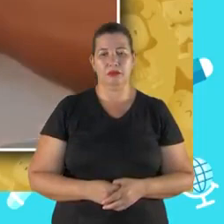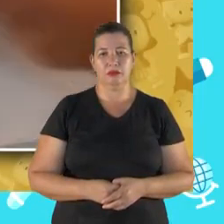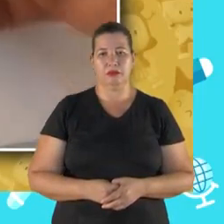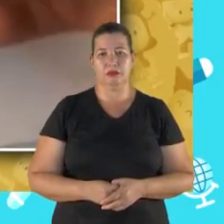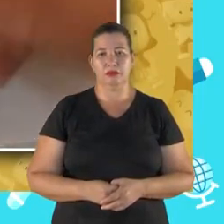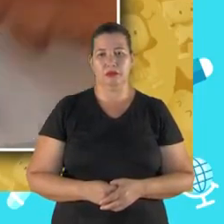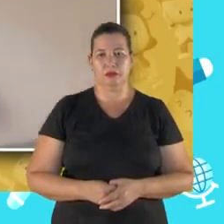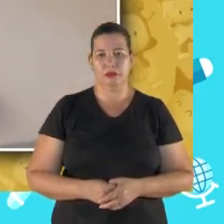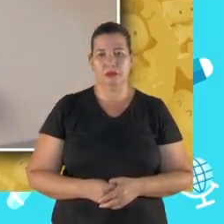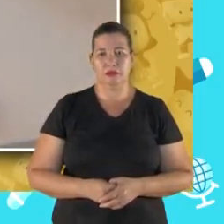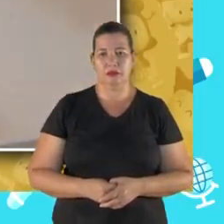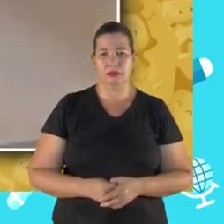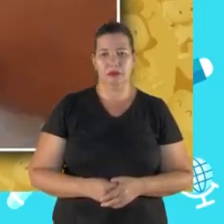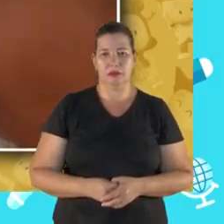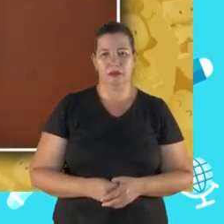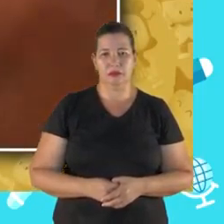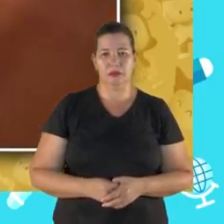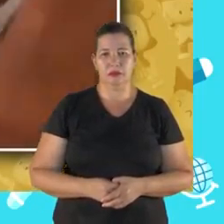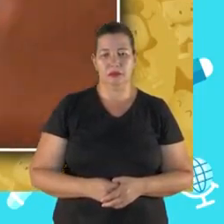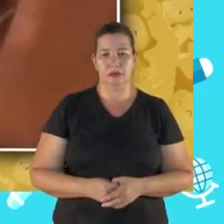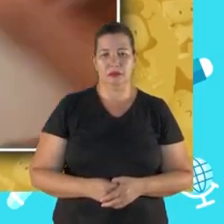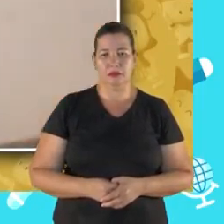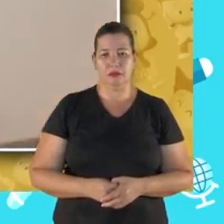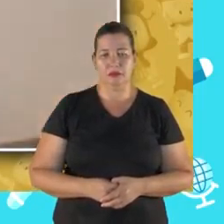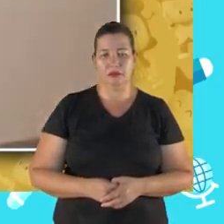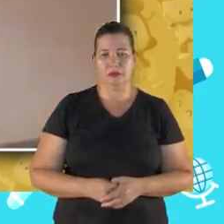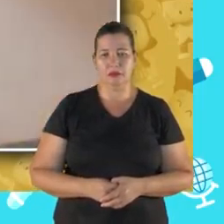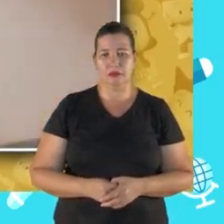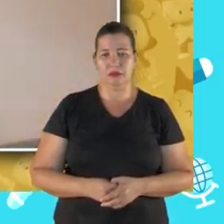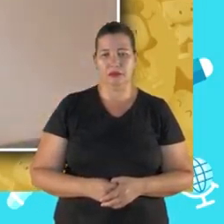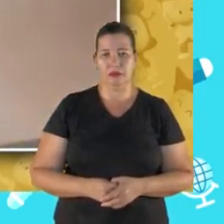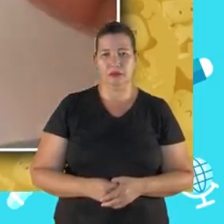coisa mais linda. E se você fizer junto com a sua